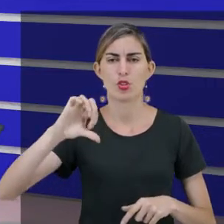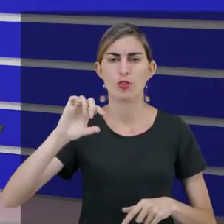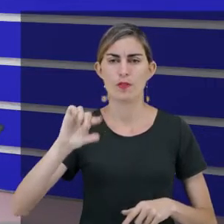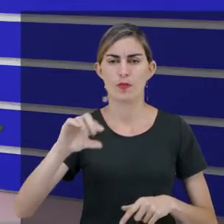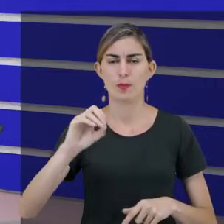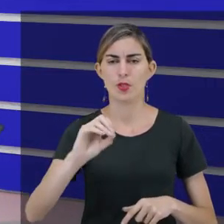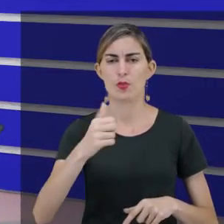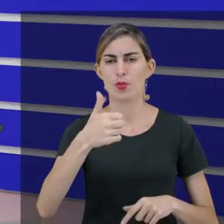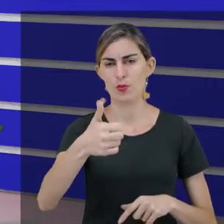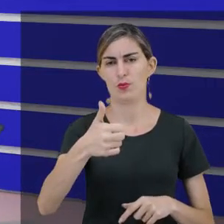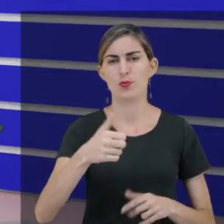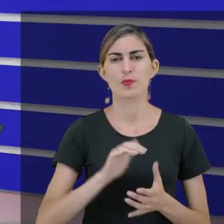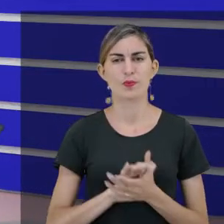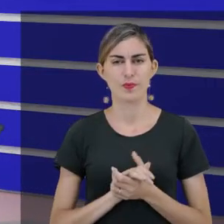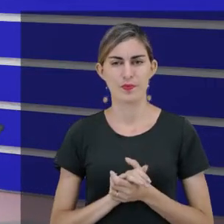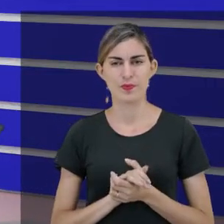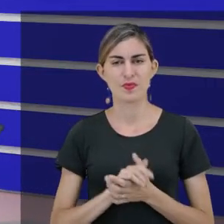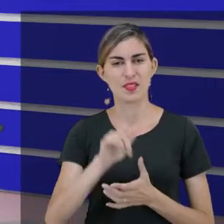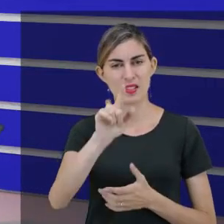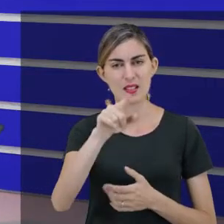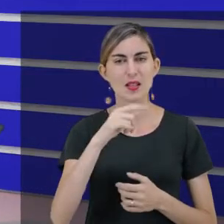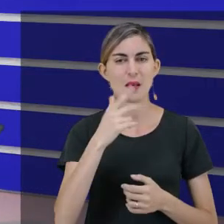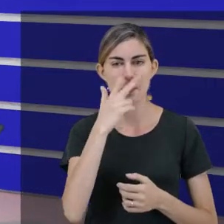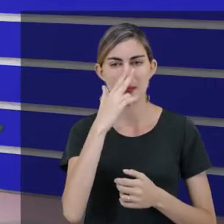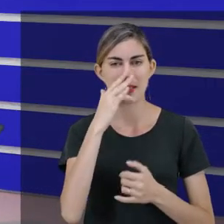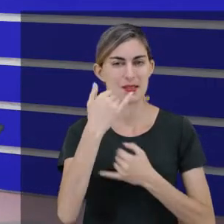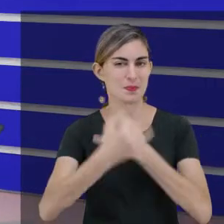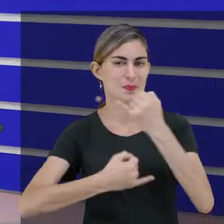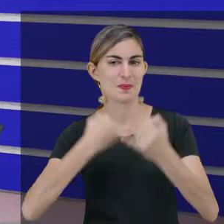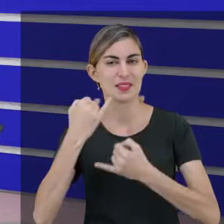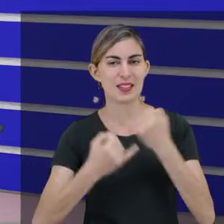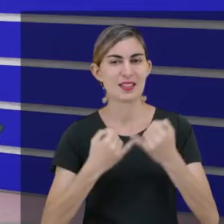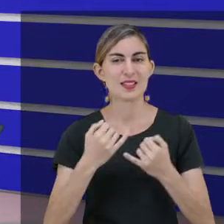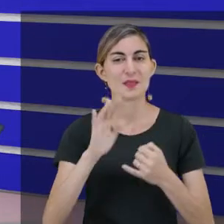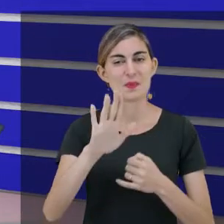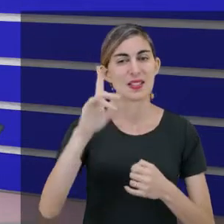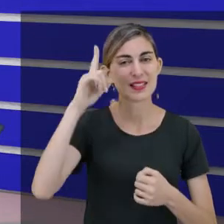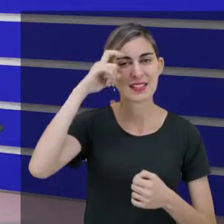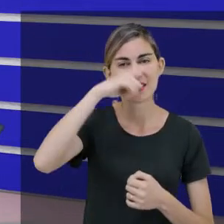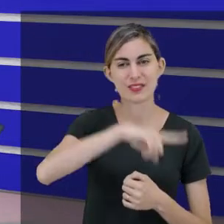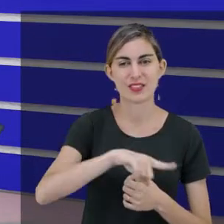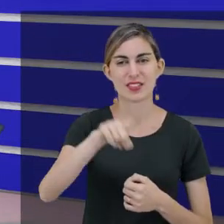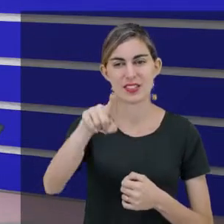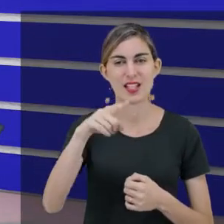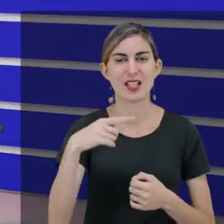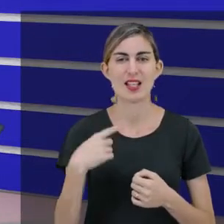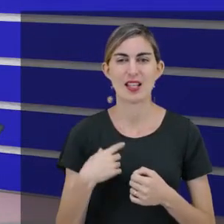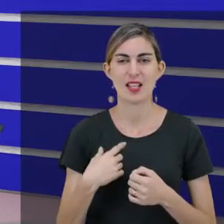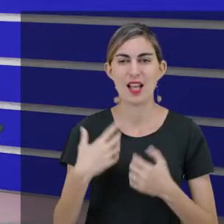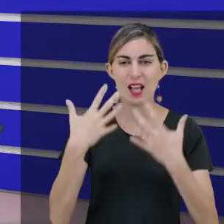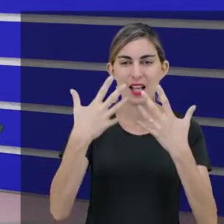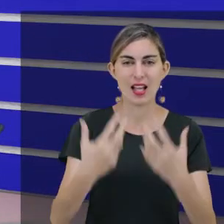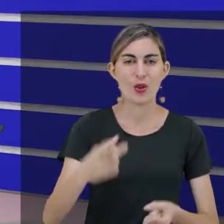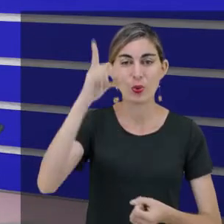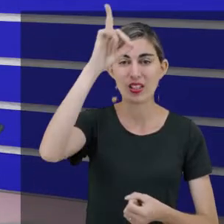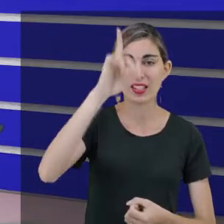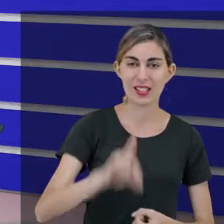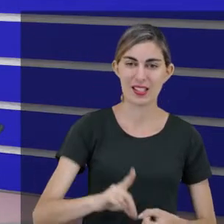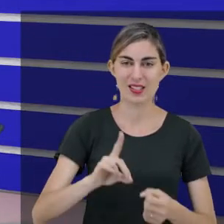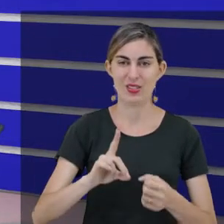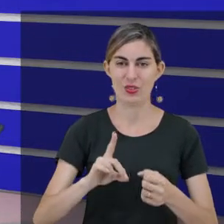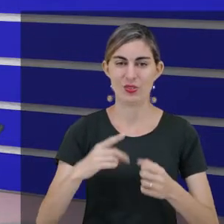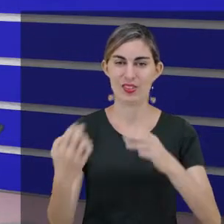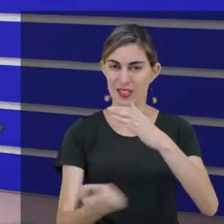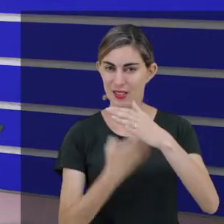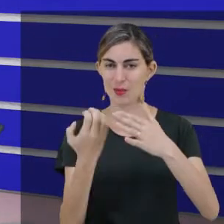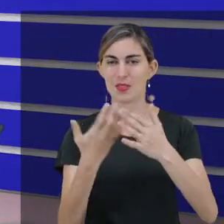Professor, parece até brincadeira que eu vou falar, mas eu acho que a grande dificuldade é você convencer a alta direção a querer